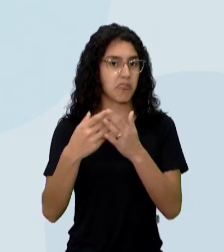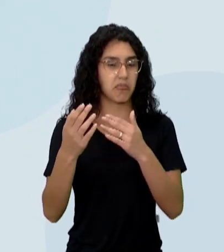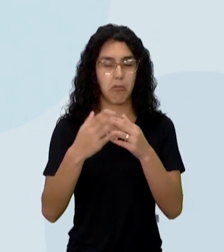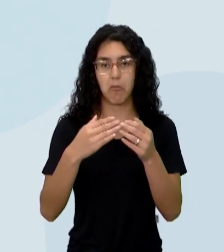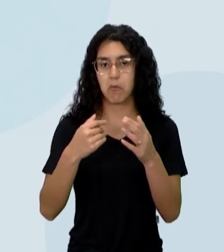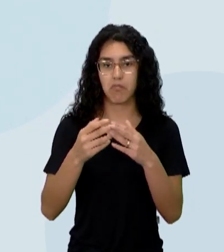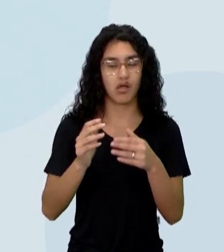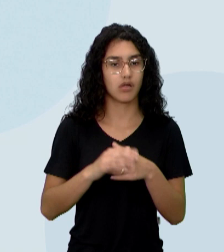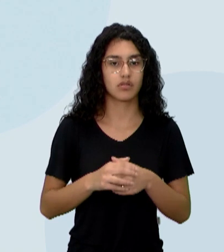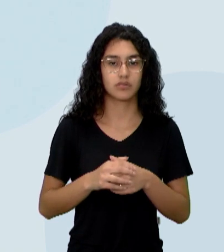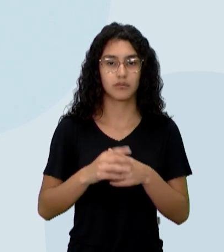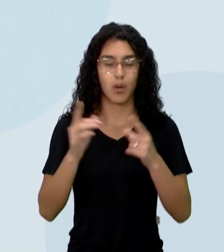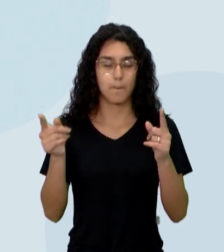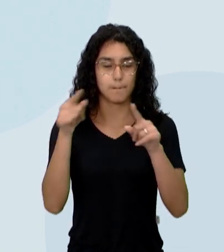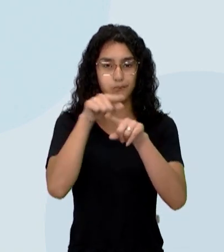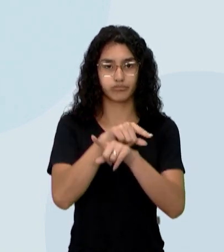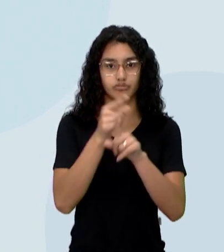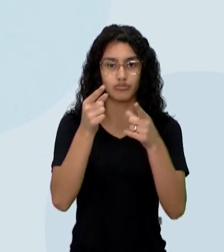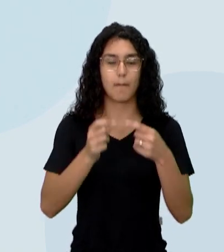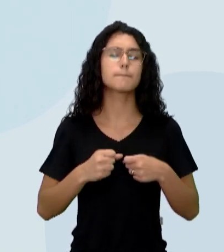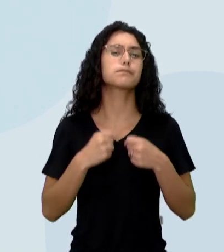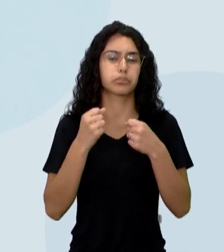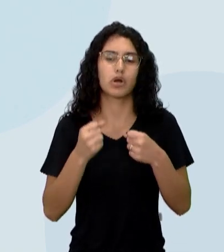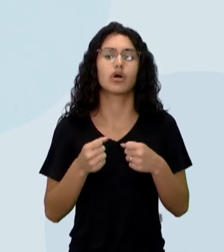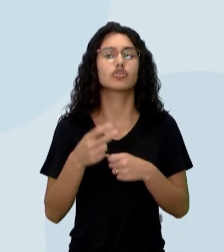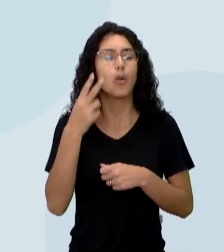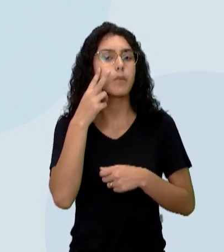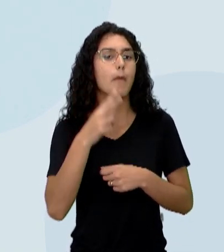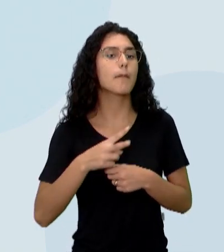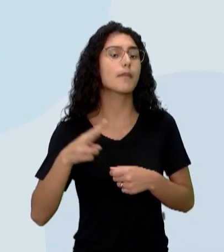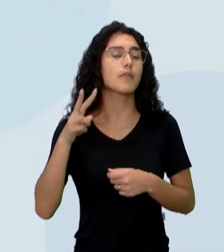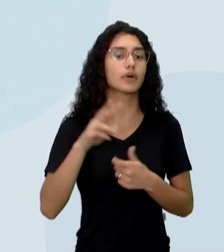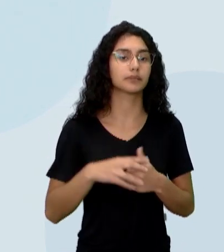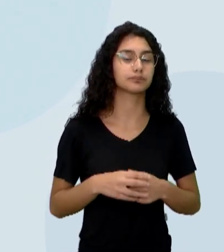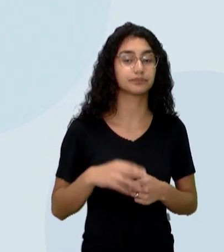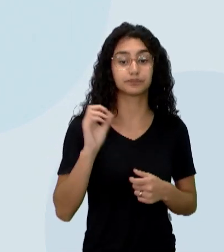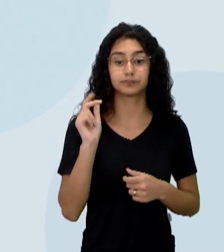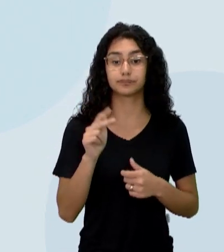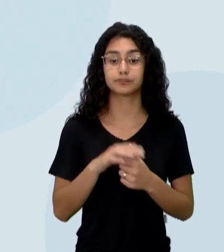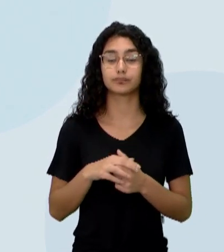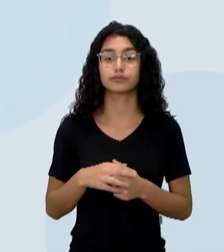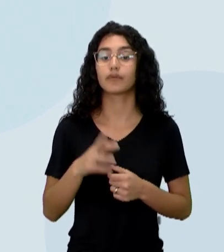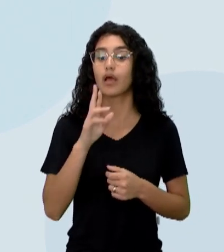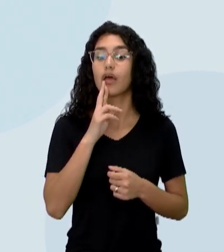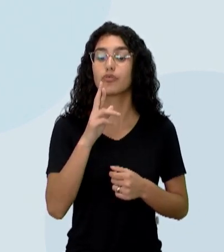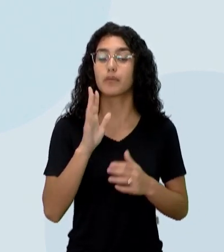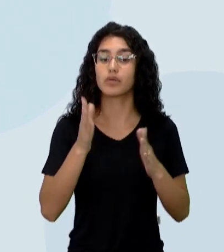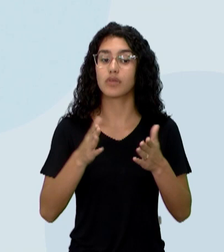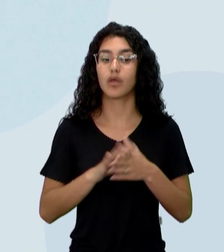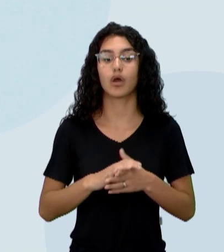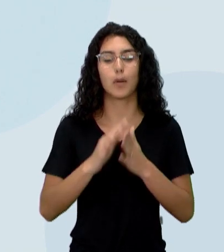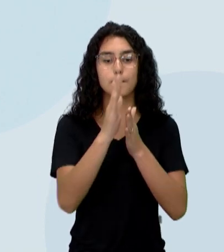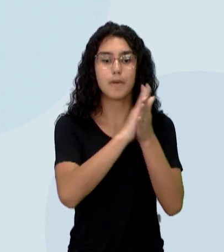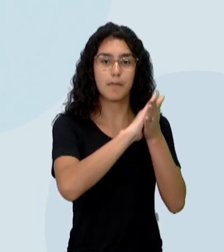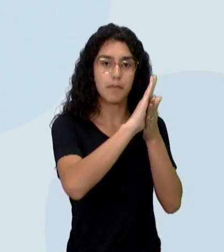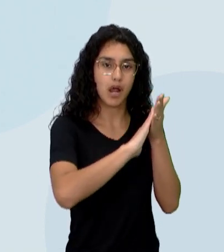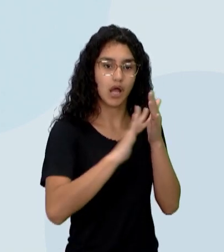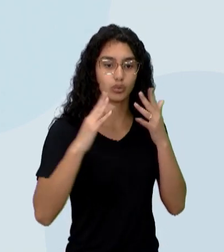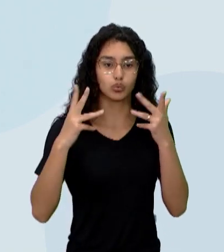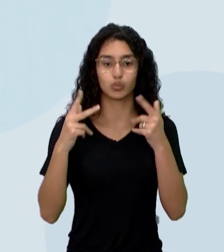Depende de onde para onde você está olhando, tá? Bom, vamos subir a respostinha aqui, vou apagar para